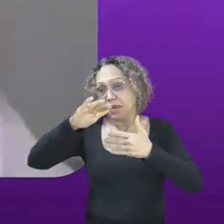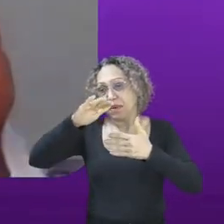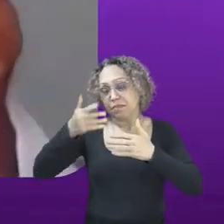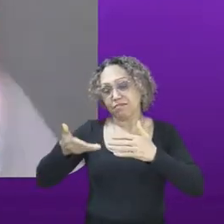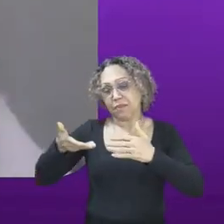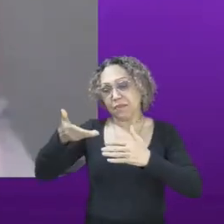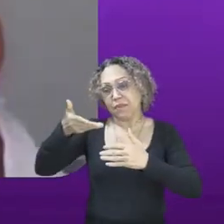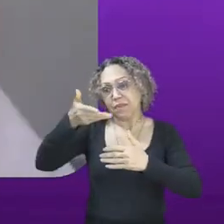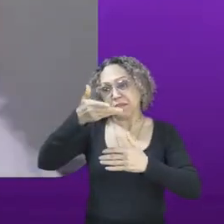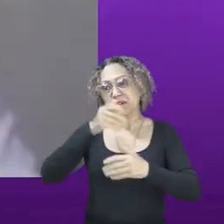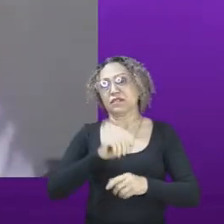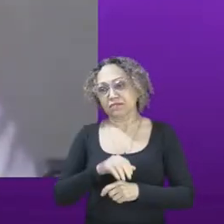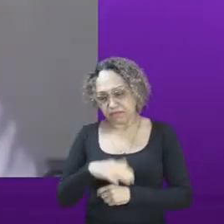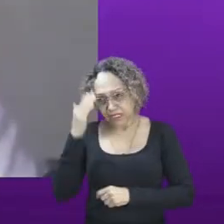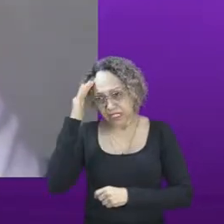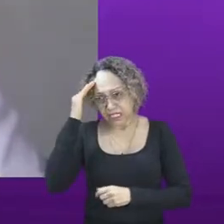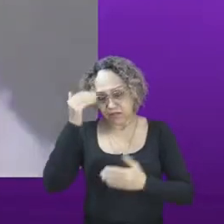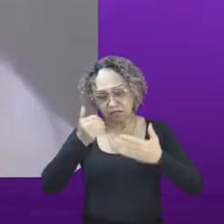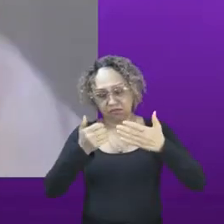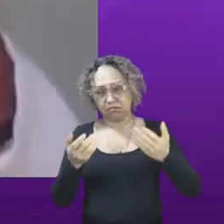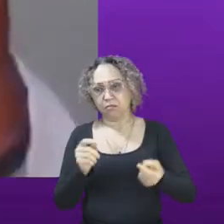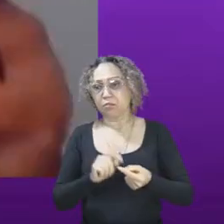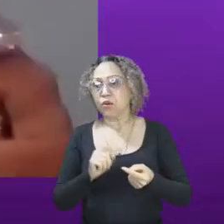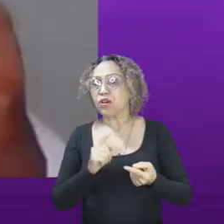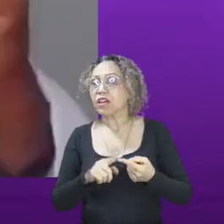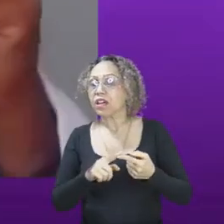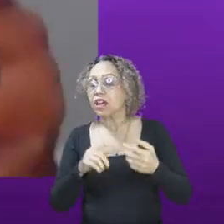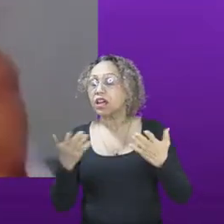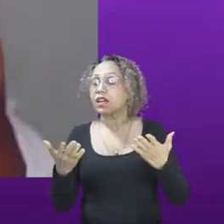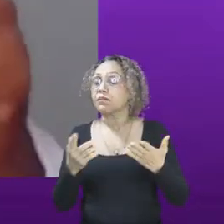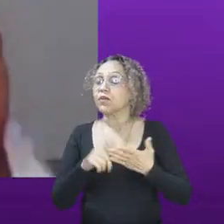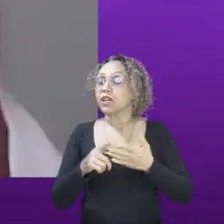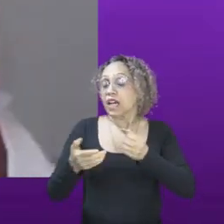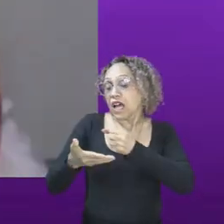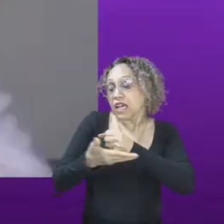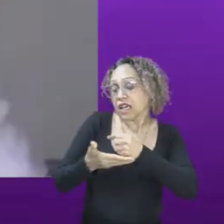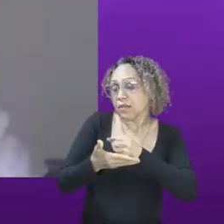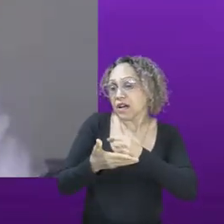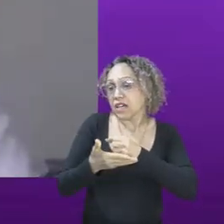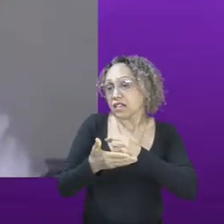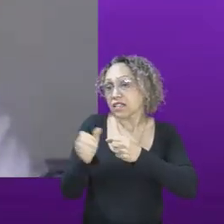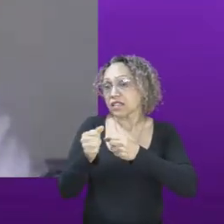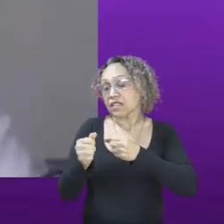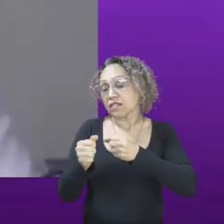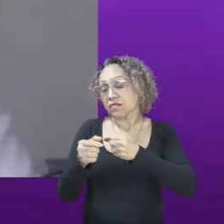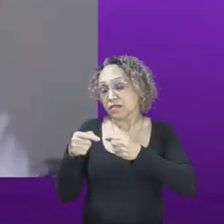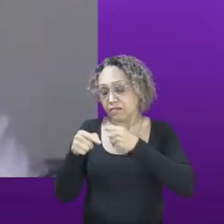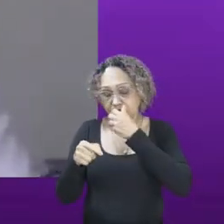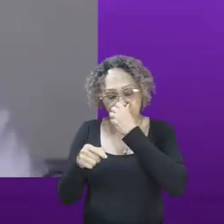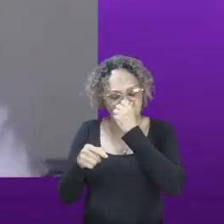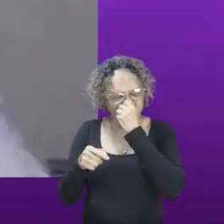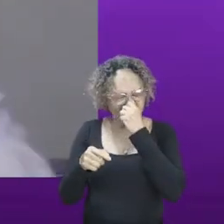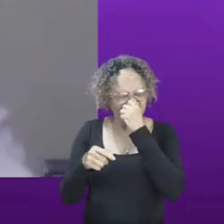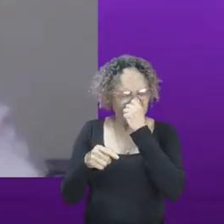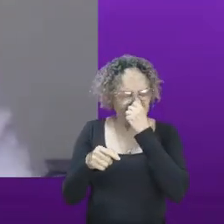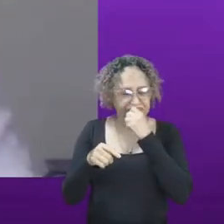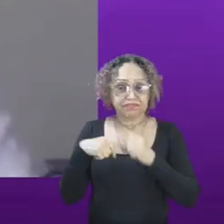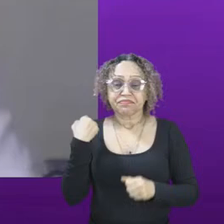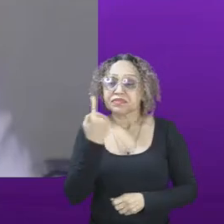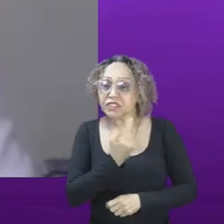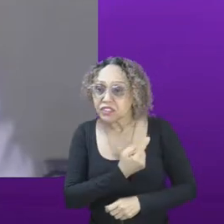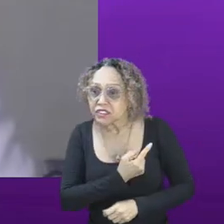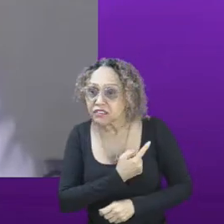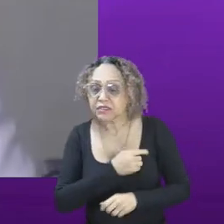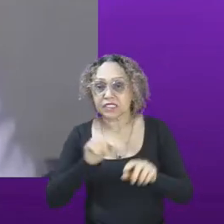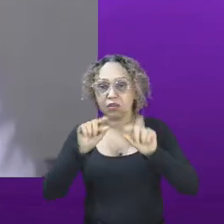nós ainda estamos de fora, mesmo quando nós estamos dentro, né? Então essa é uma